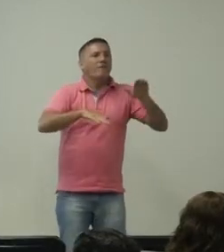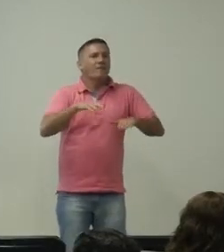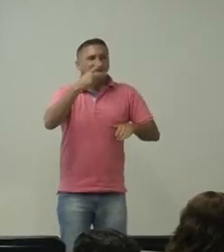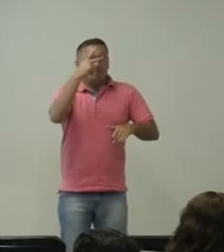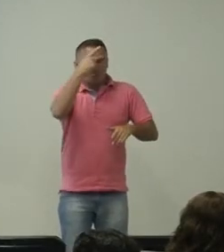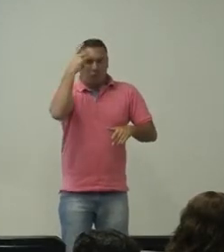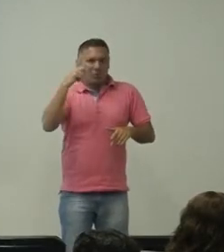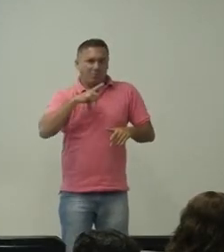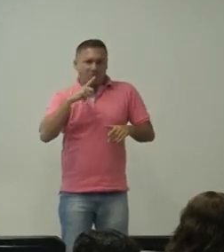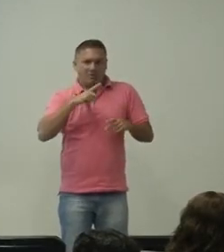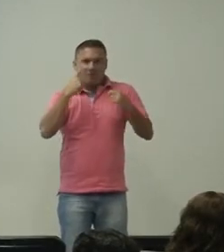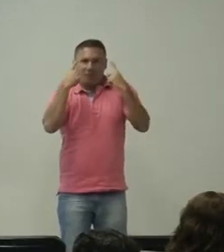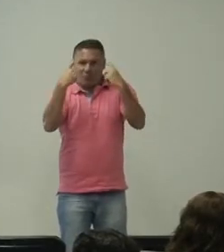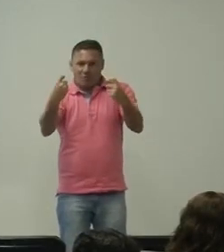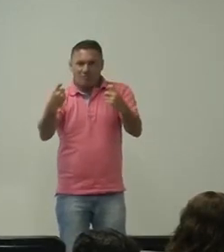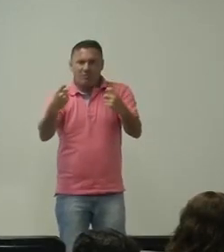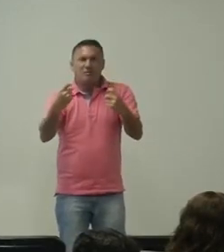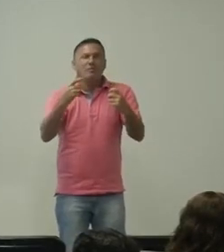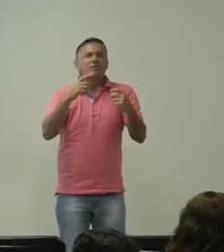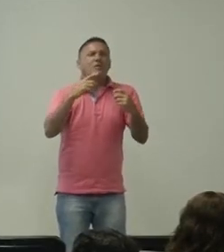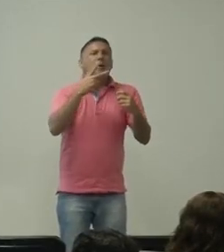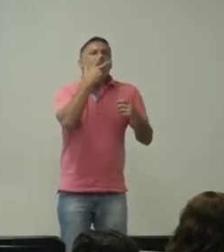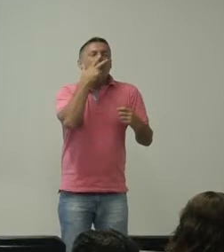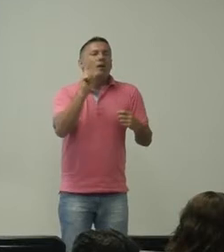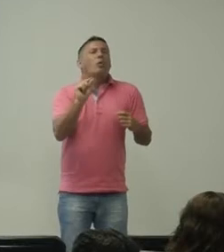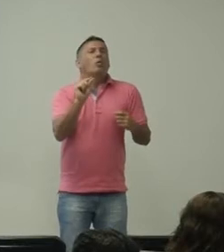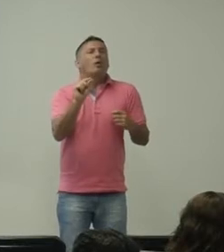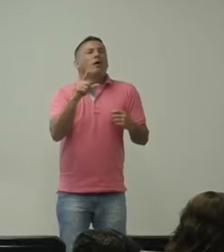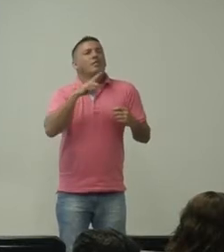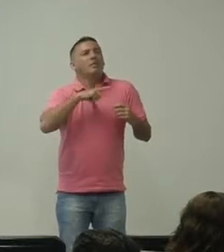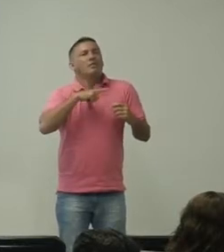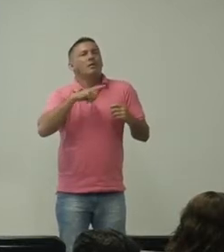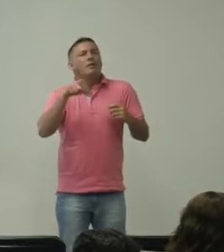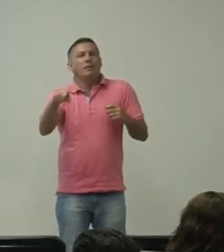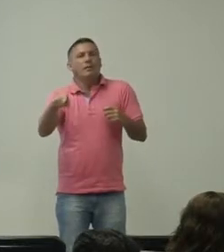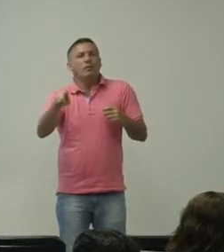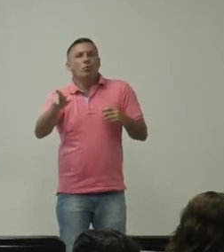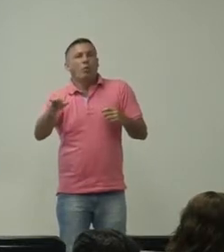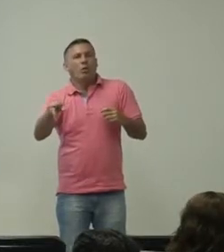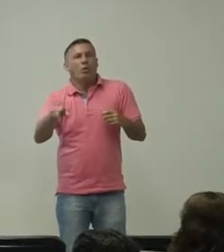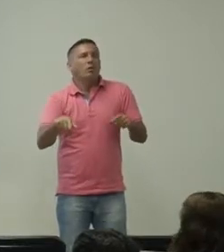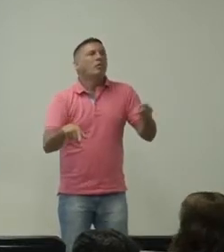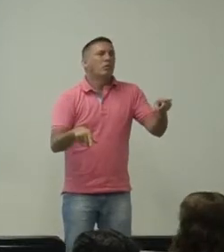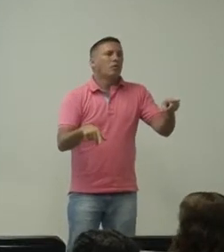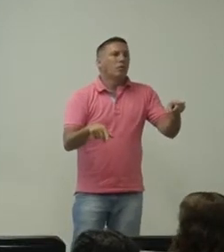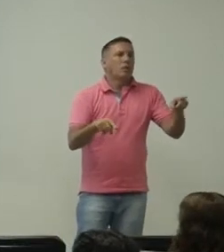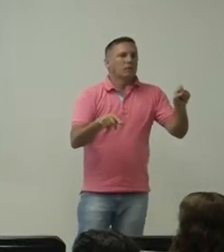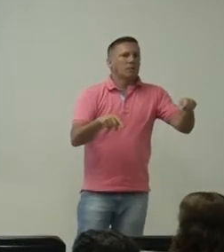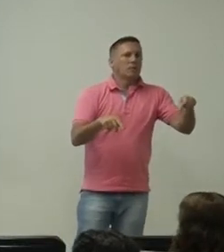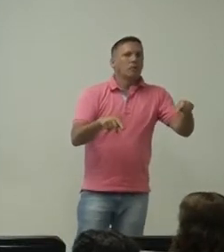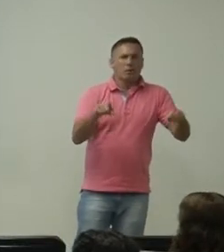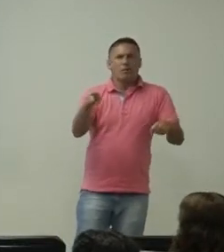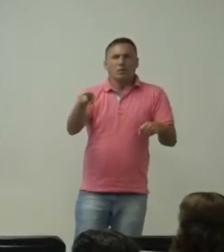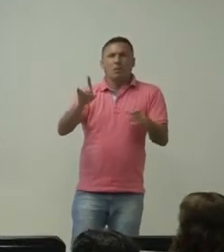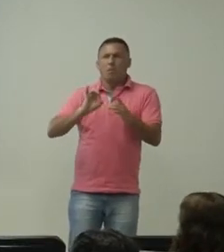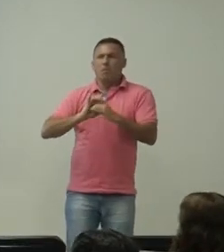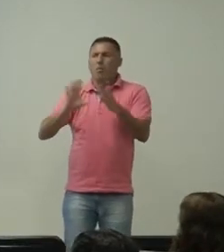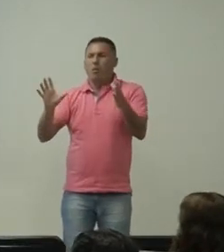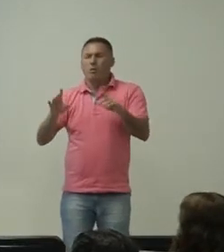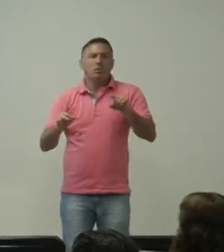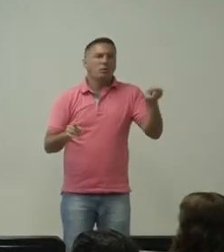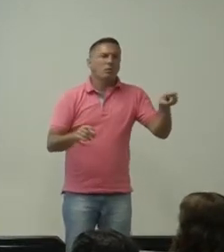de violência quando a gente legitima o que é violência, o que não é, essa aqui é aceitável, essa aqui não, essa aqui